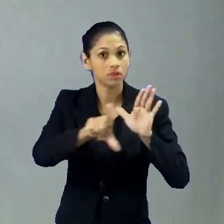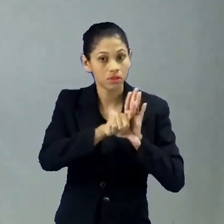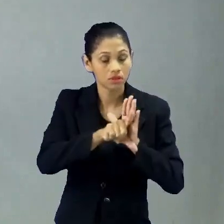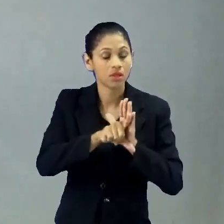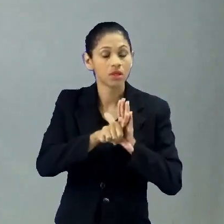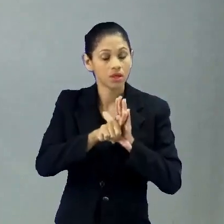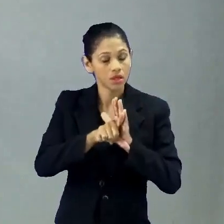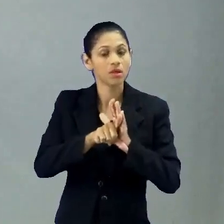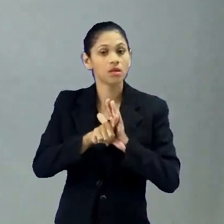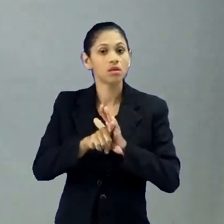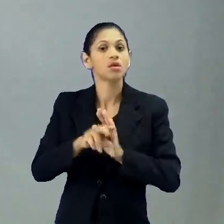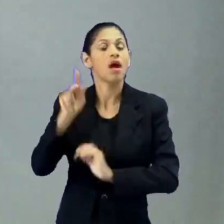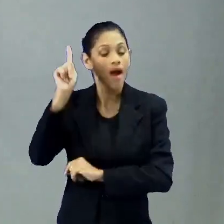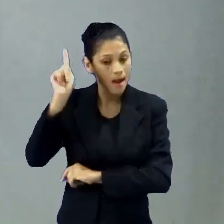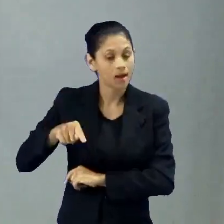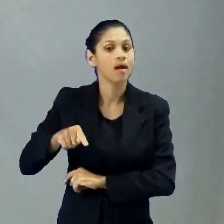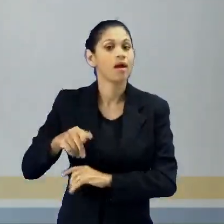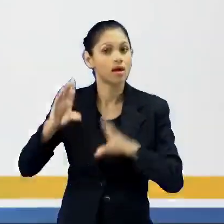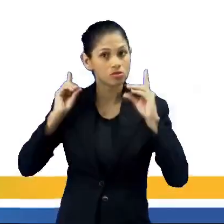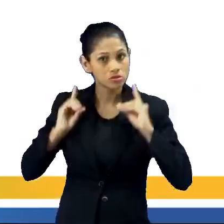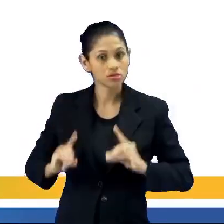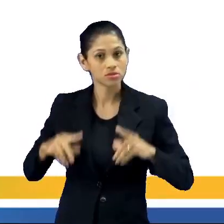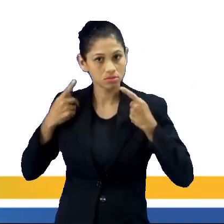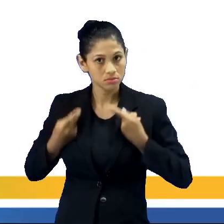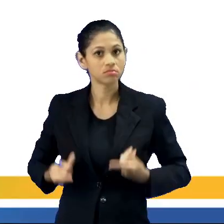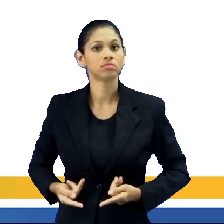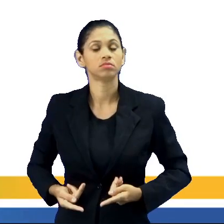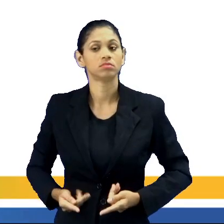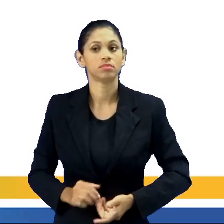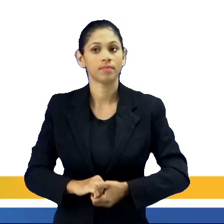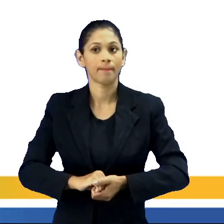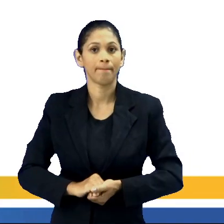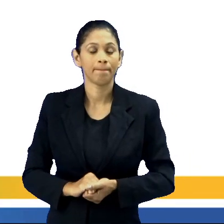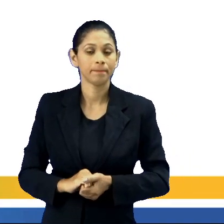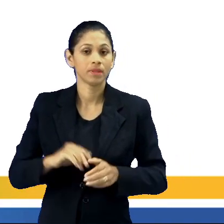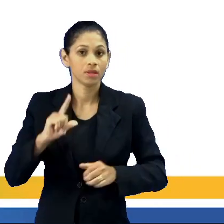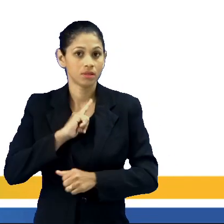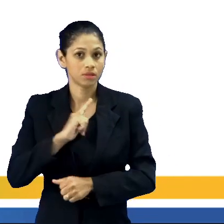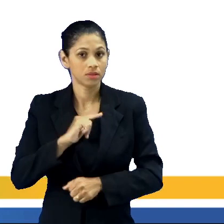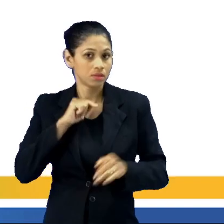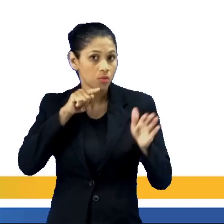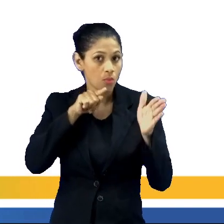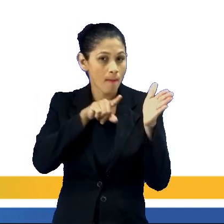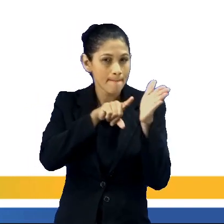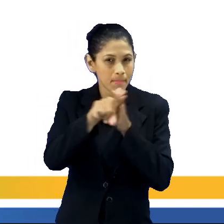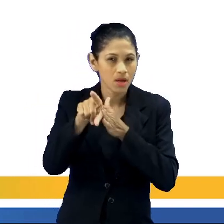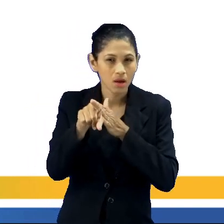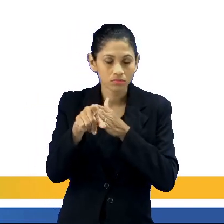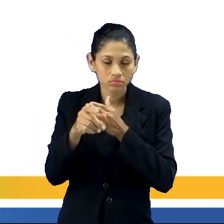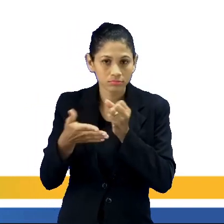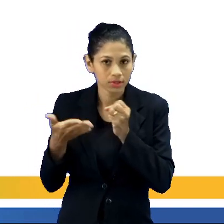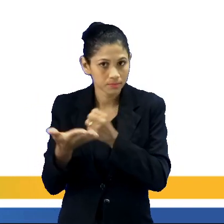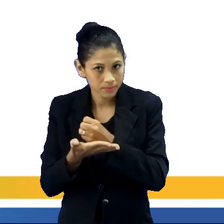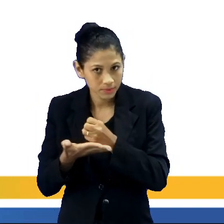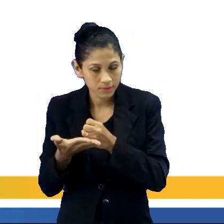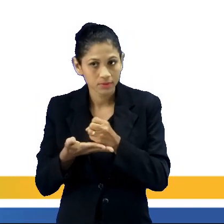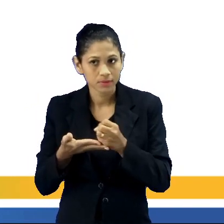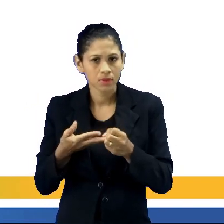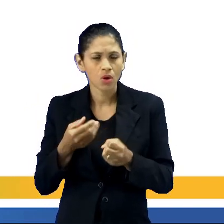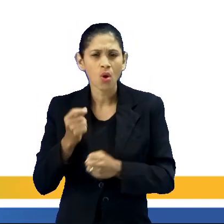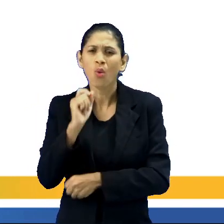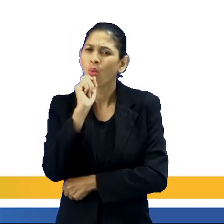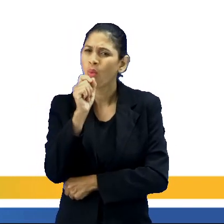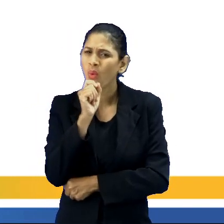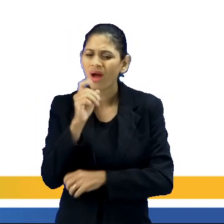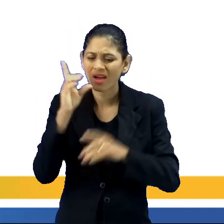humanos. Agora eu quero apresentar um conceito para vocês. Temos aí uma perguntinha básica. O que são